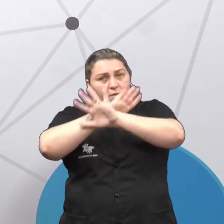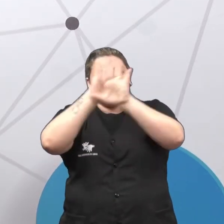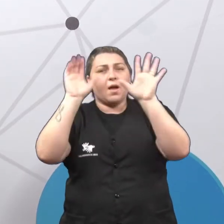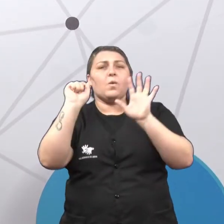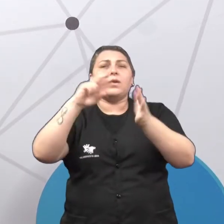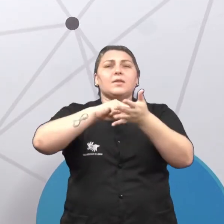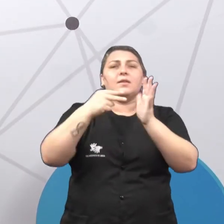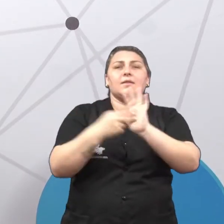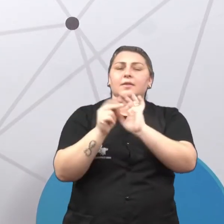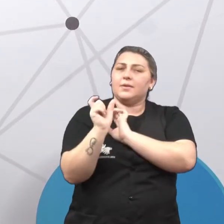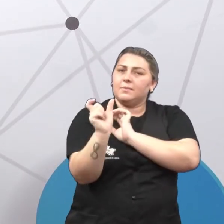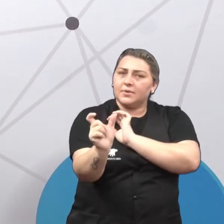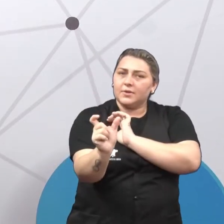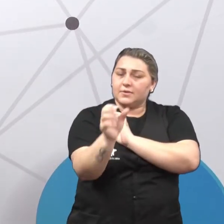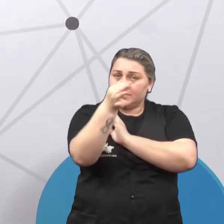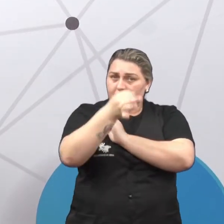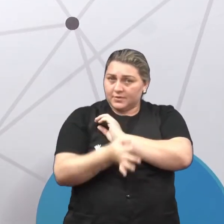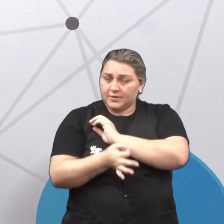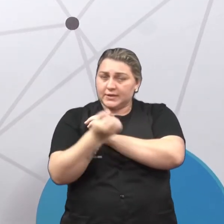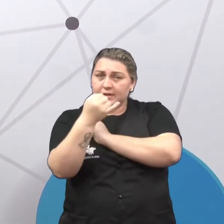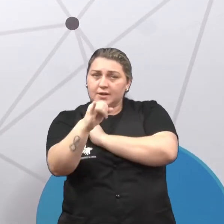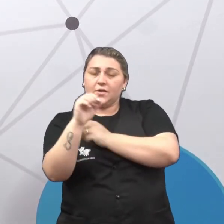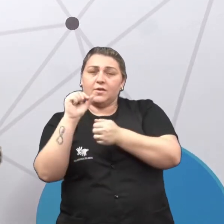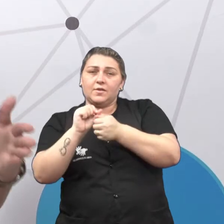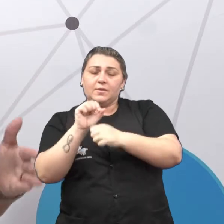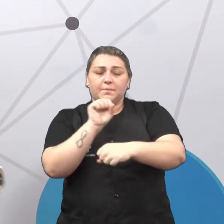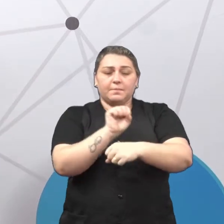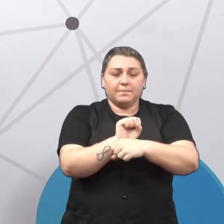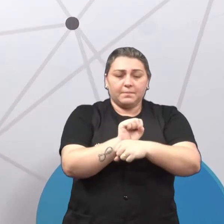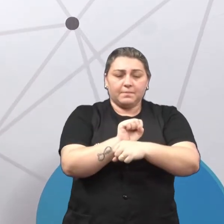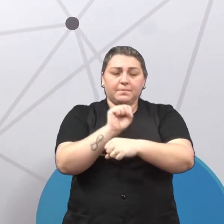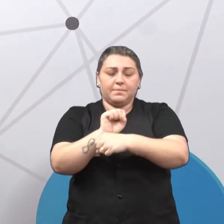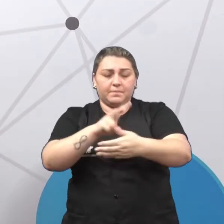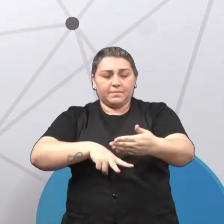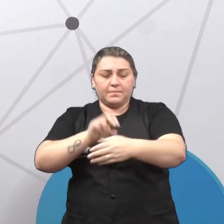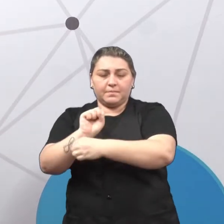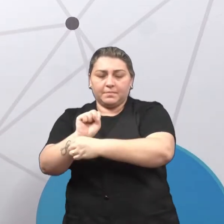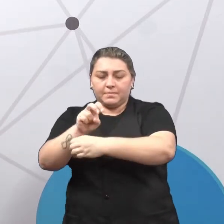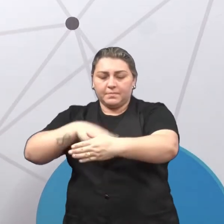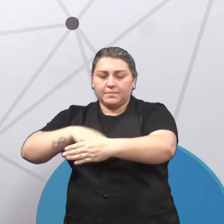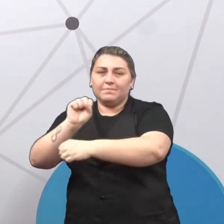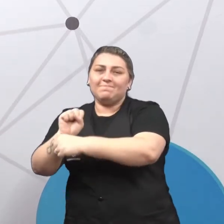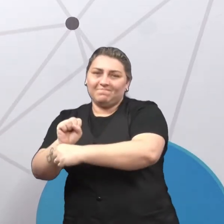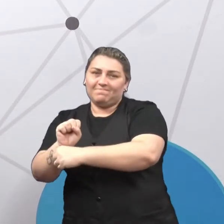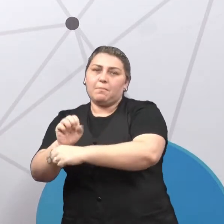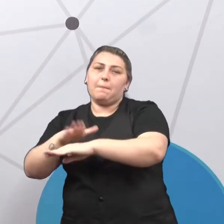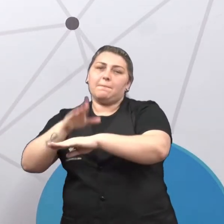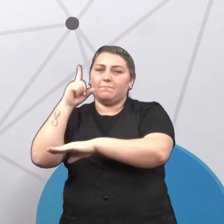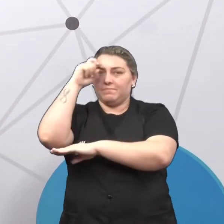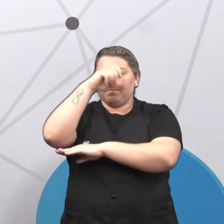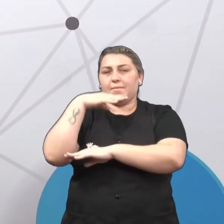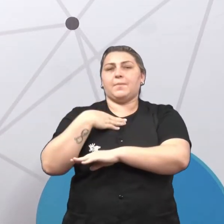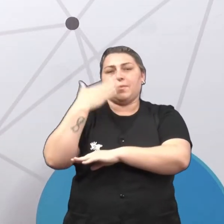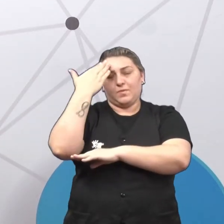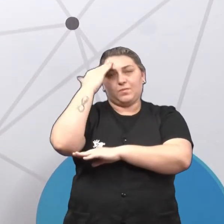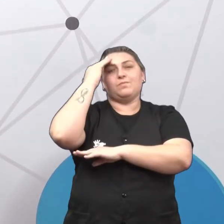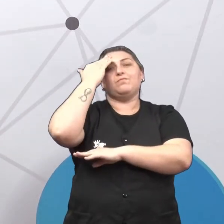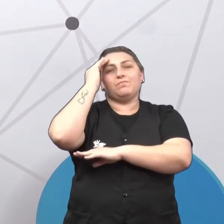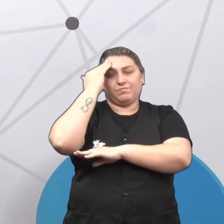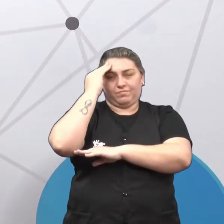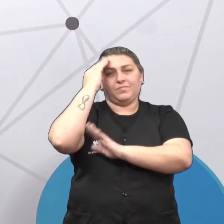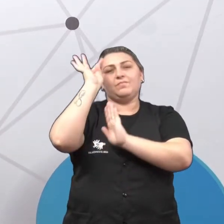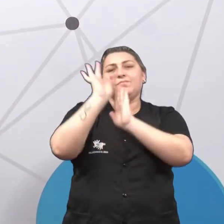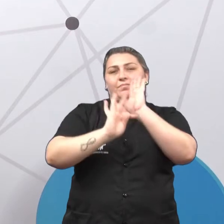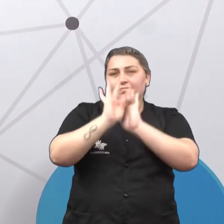significa aquela palavra, certo? Se eu faço pausas durante a minha leitura, vai ficar muito mais difícil a minha interpretação, eu